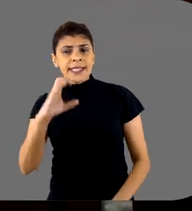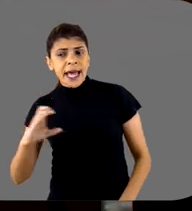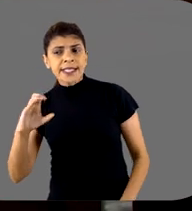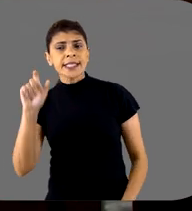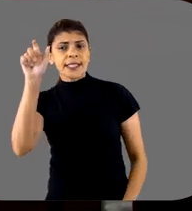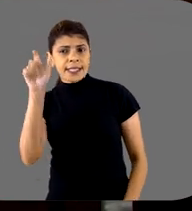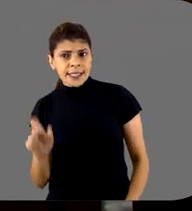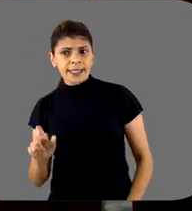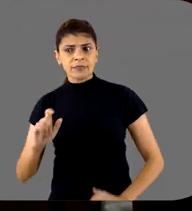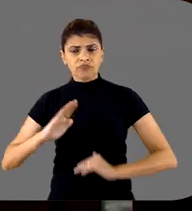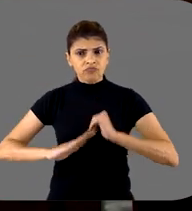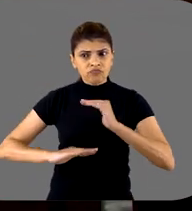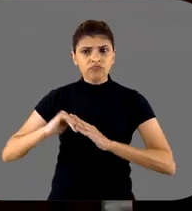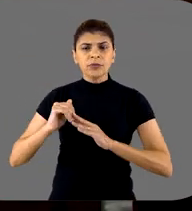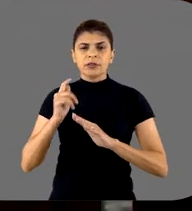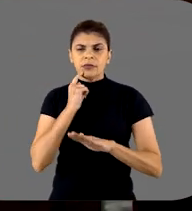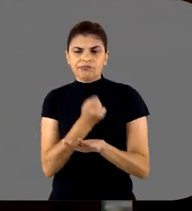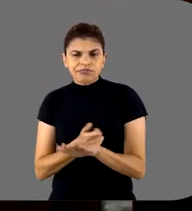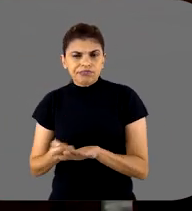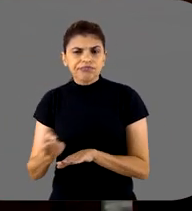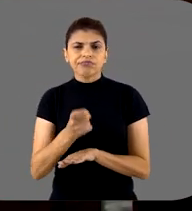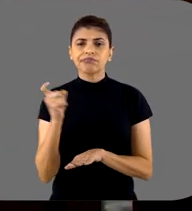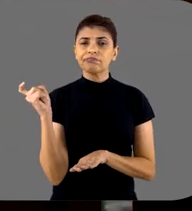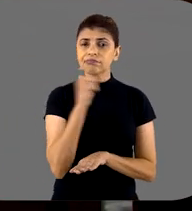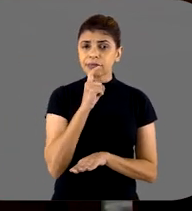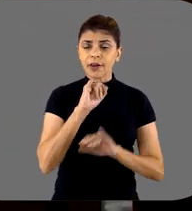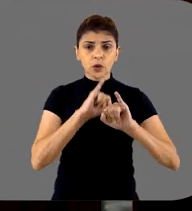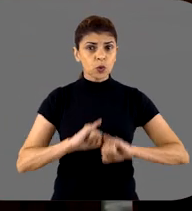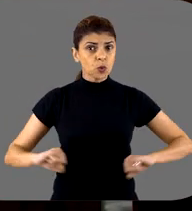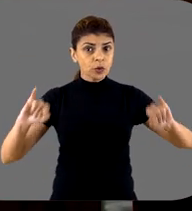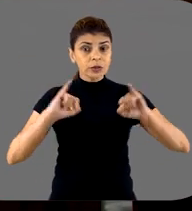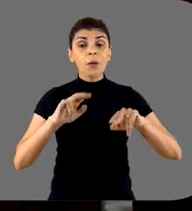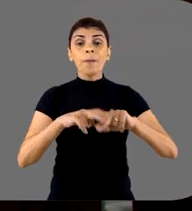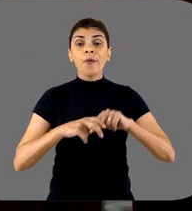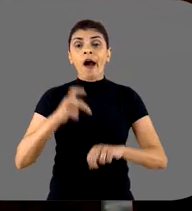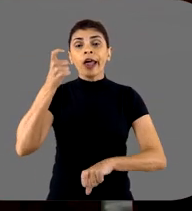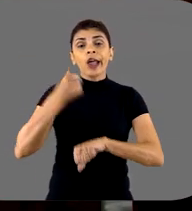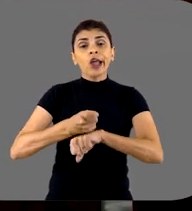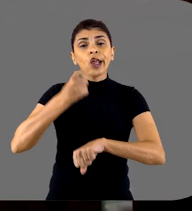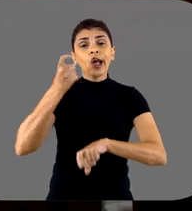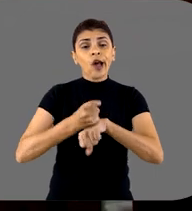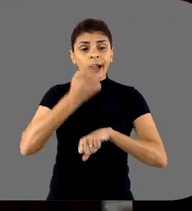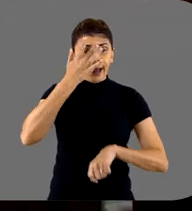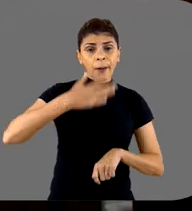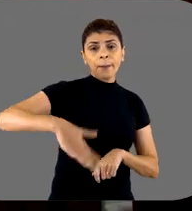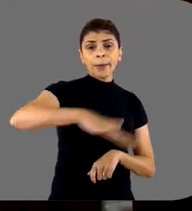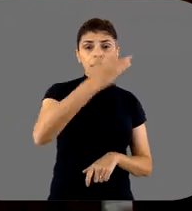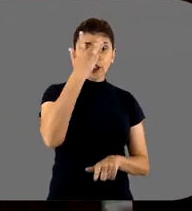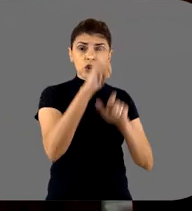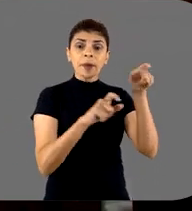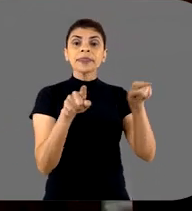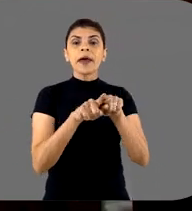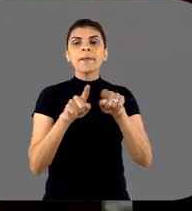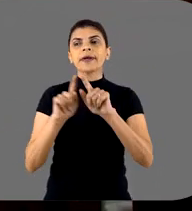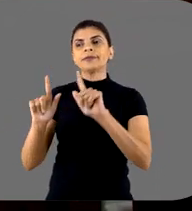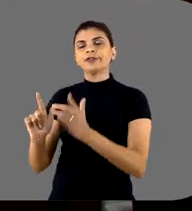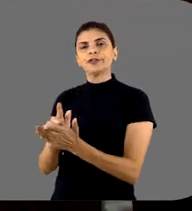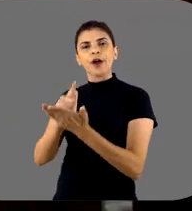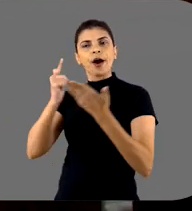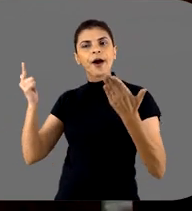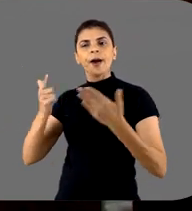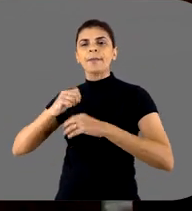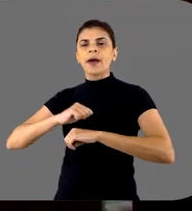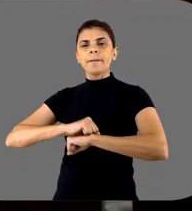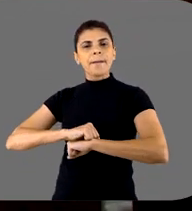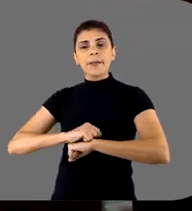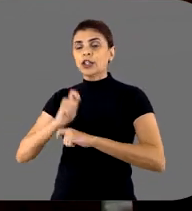e políticos sobre esse problema das notícias falsas é culpar, de um lado, a ignorância dos públicos e, de outro lado, a mídia.